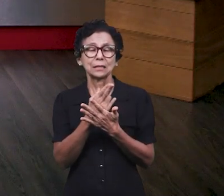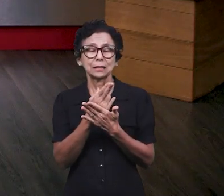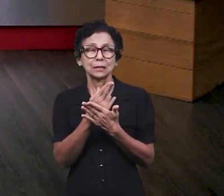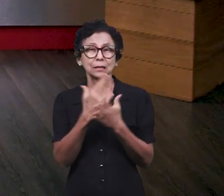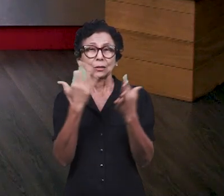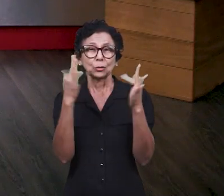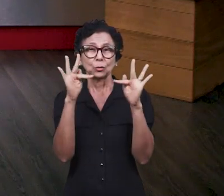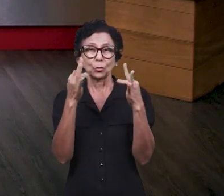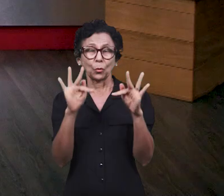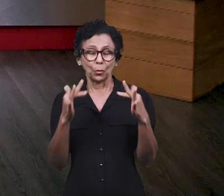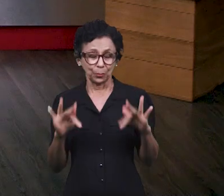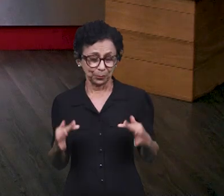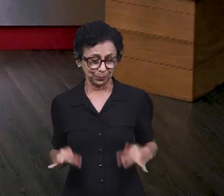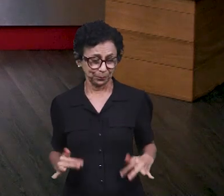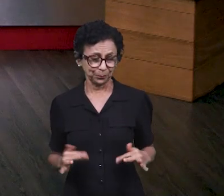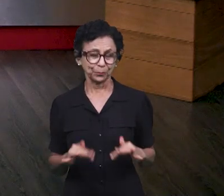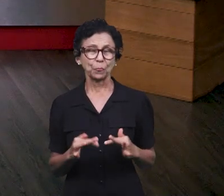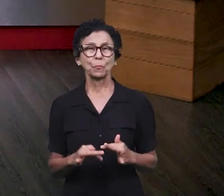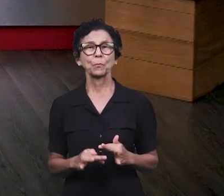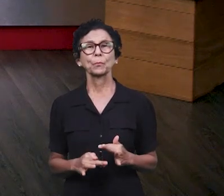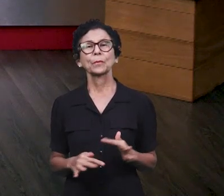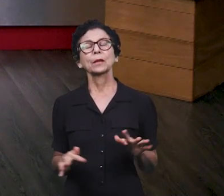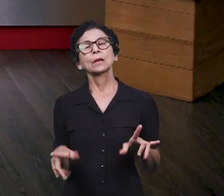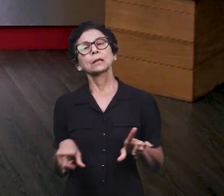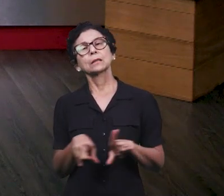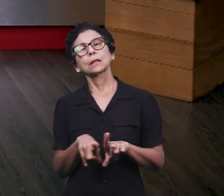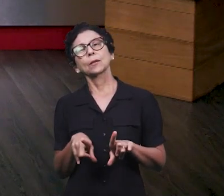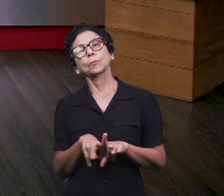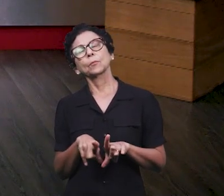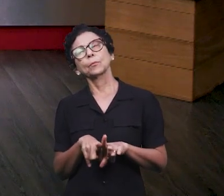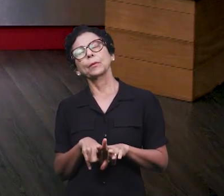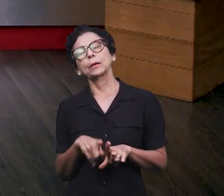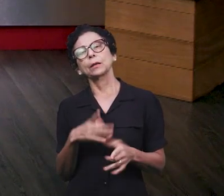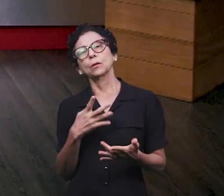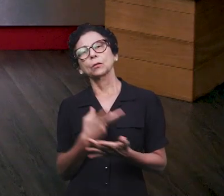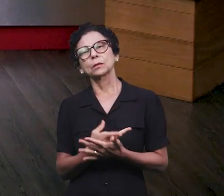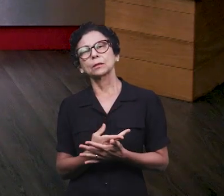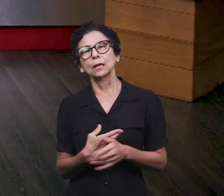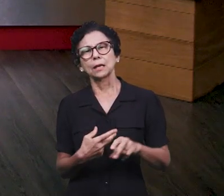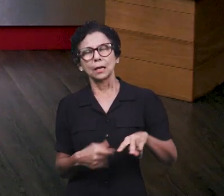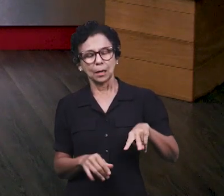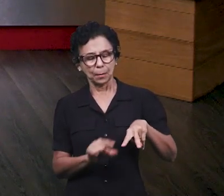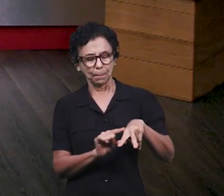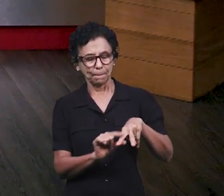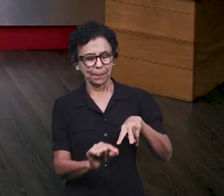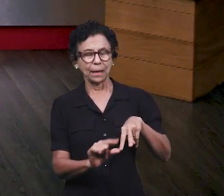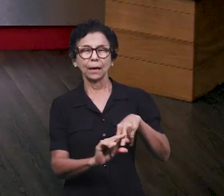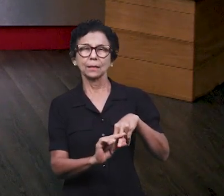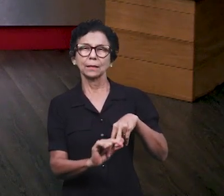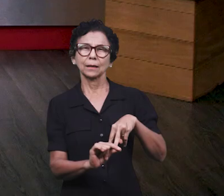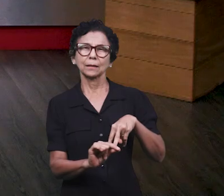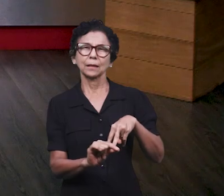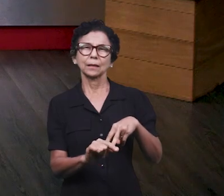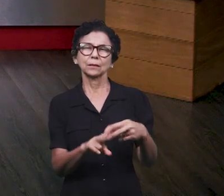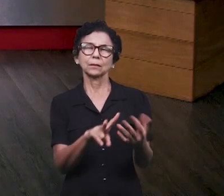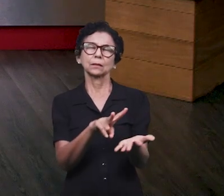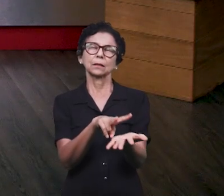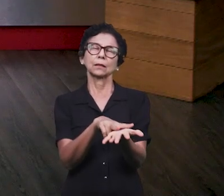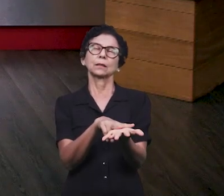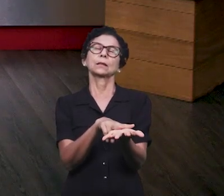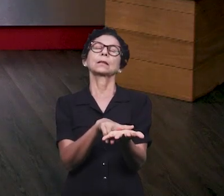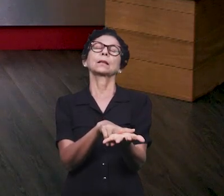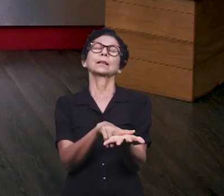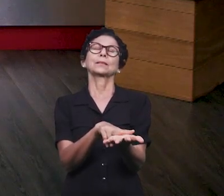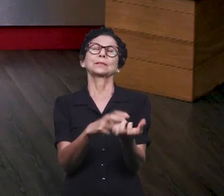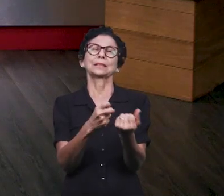fibromialgia, alguns referem-se também a desconforto grande nas pernas ao deitar na cama, com a necessidade